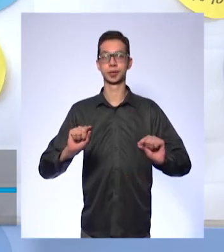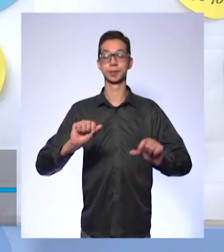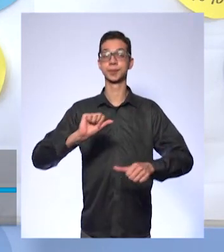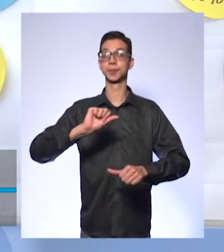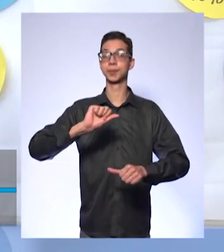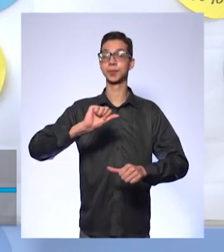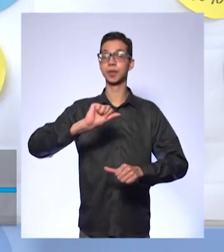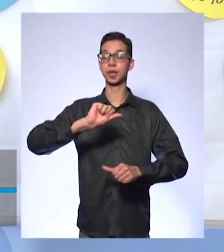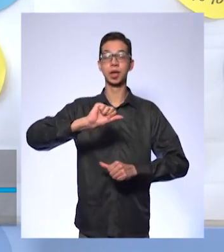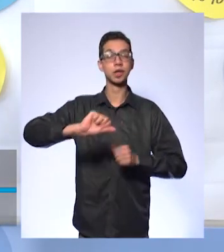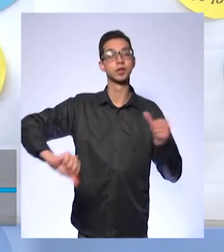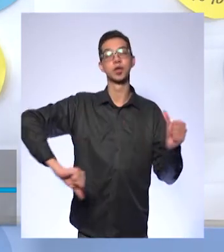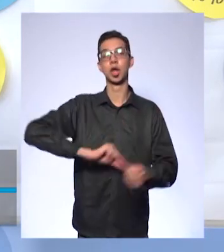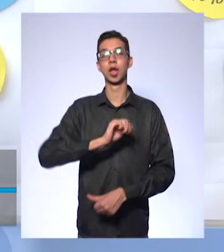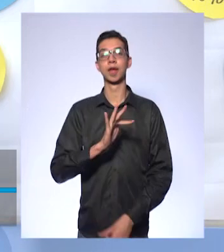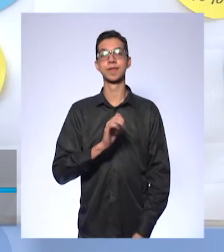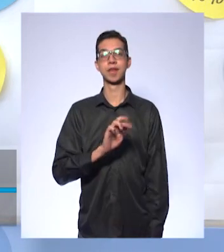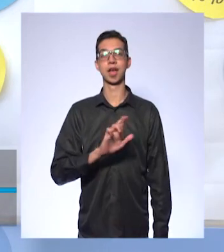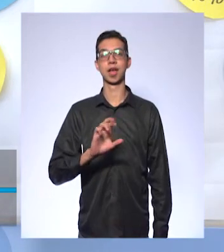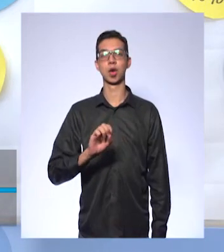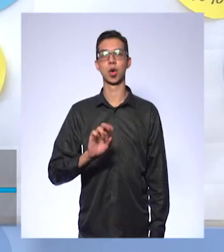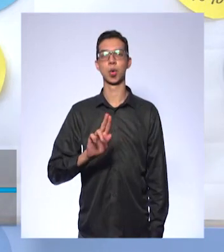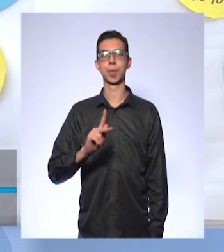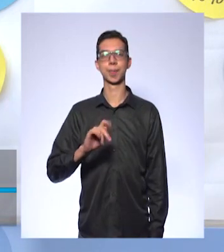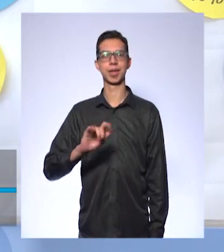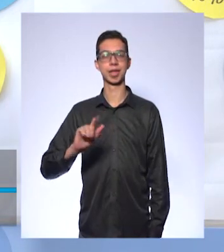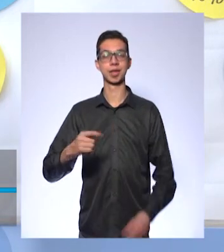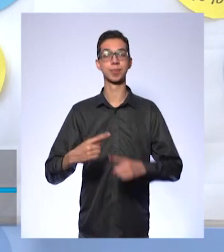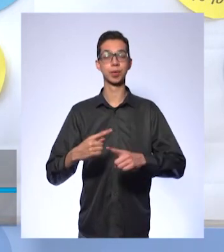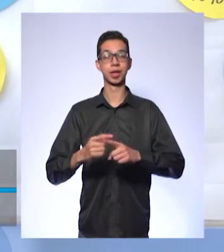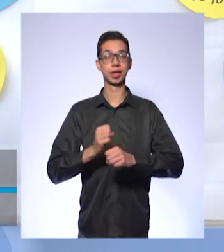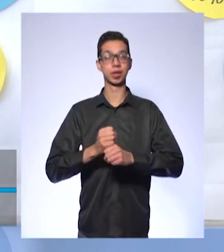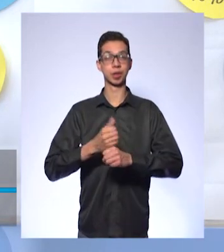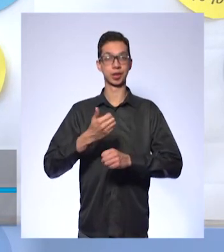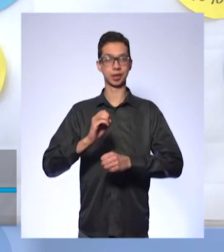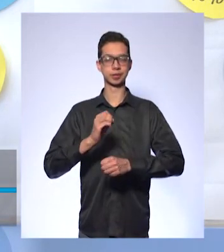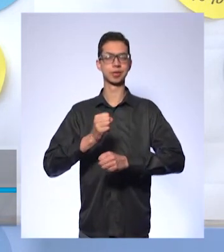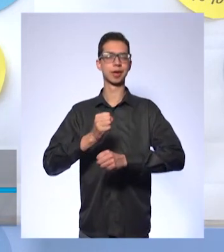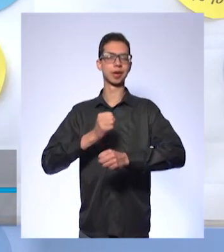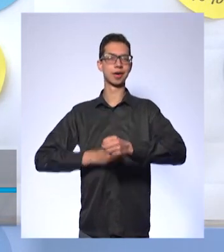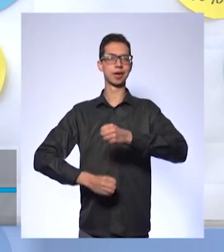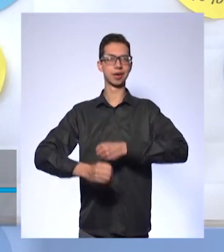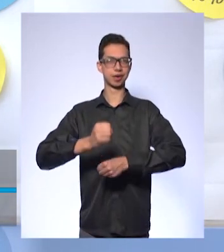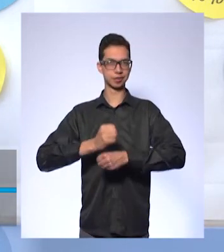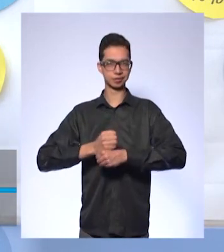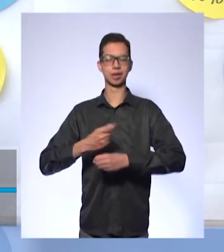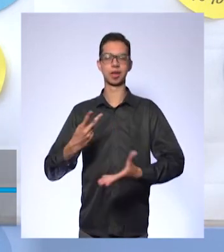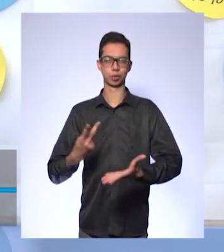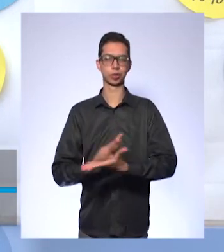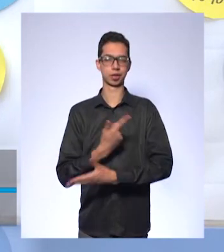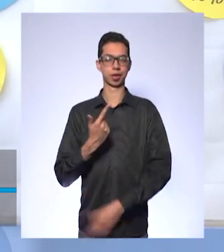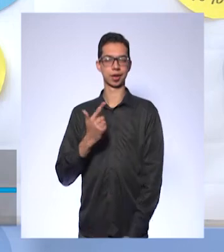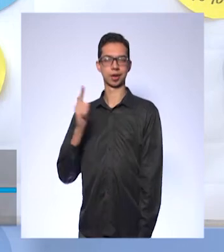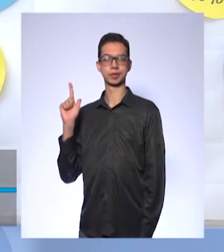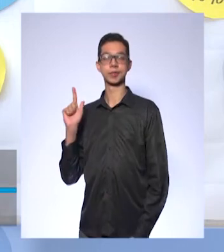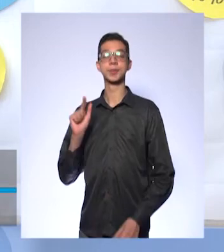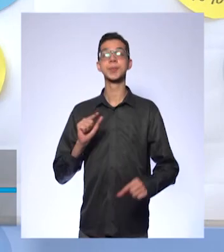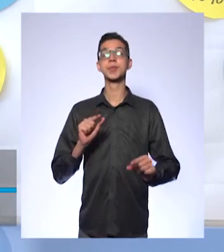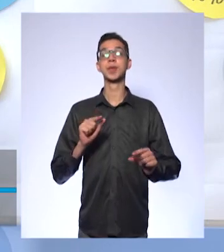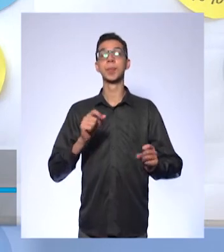Farroupilha porque uma década antes da Revolução Farroupilha, aqueles que eram contra o poder do